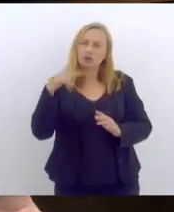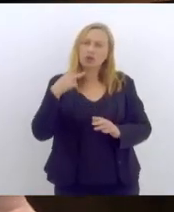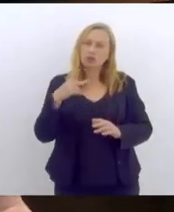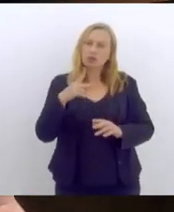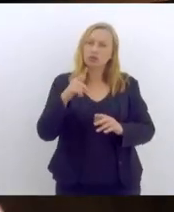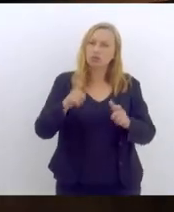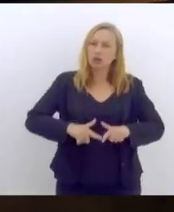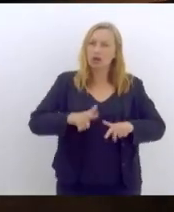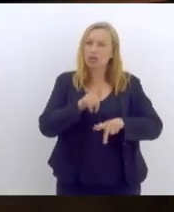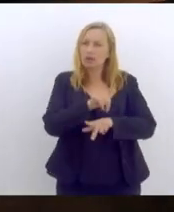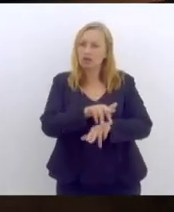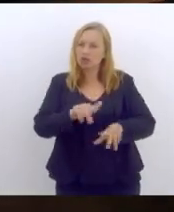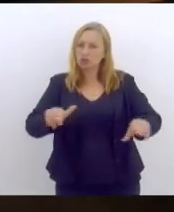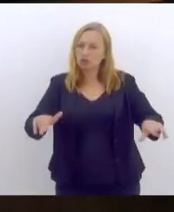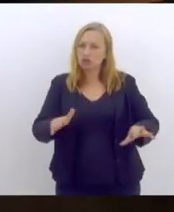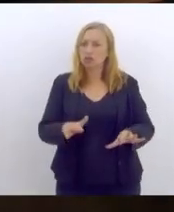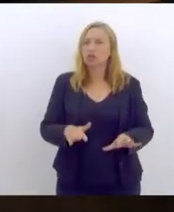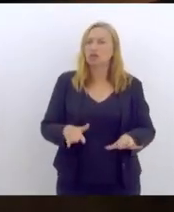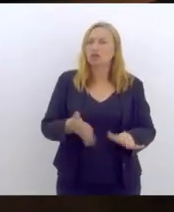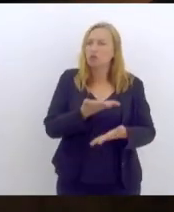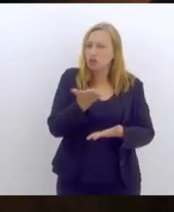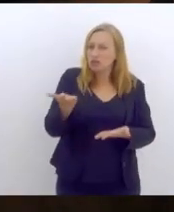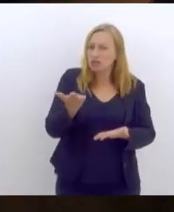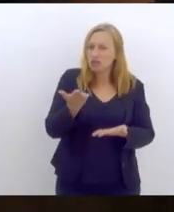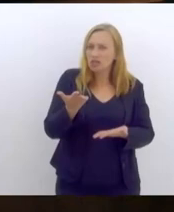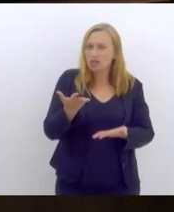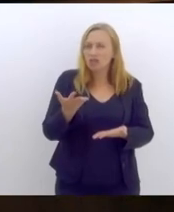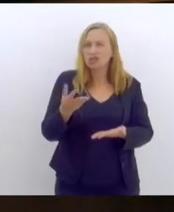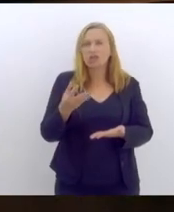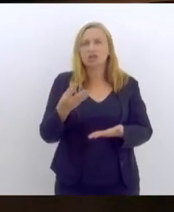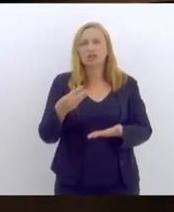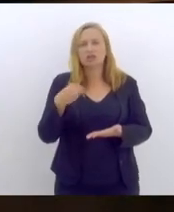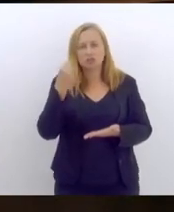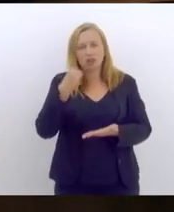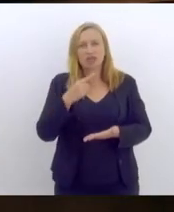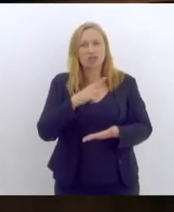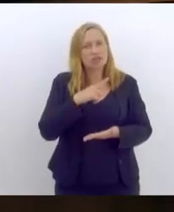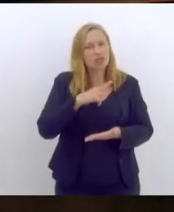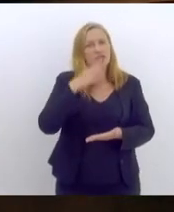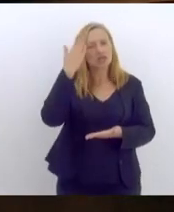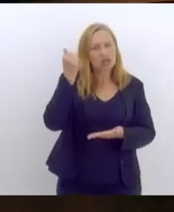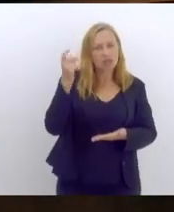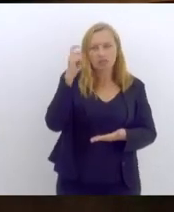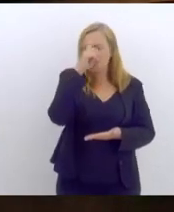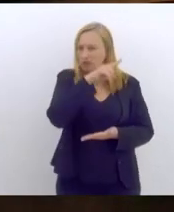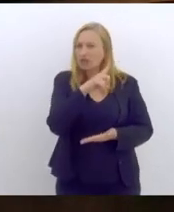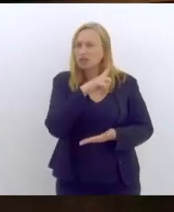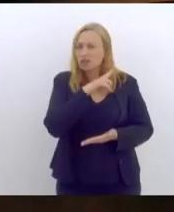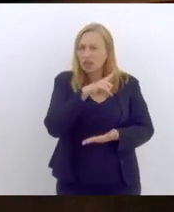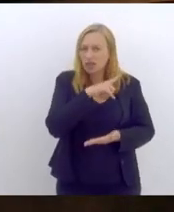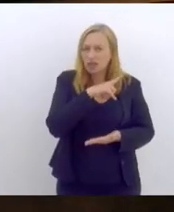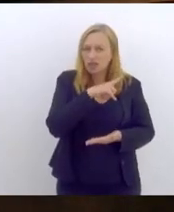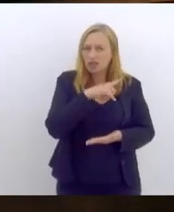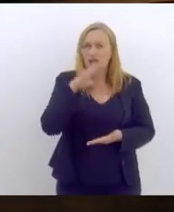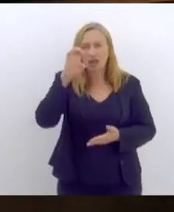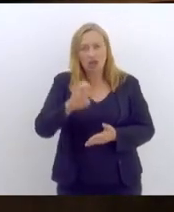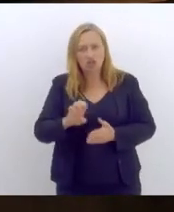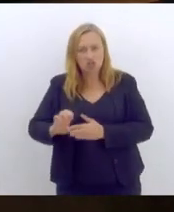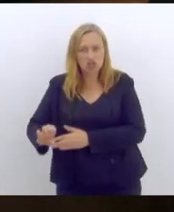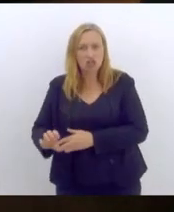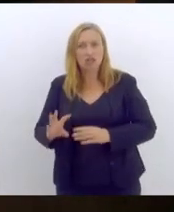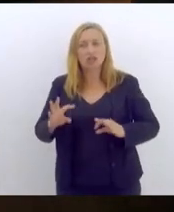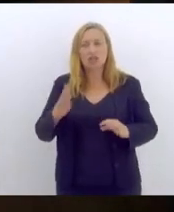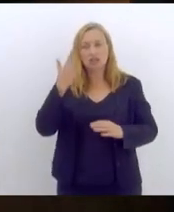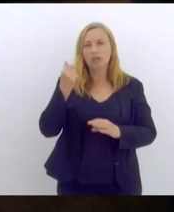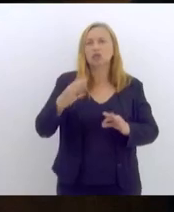gente discutir. Vocês vivem a vida de vocês, vocês sabem a dificuldade que vocês passam, a esquerda sabe tudo